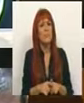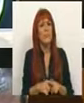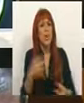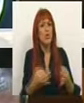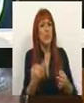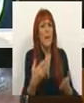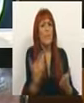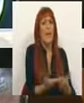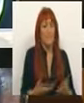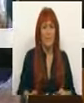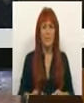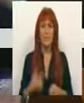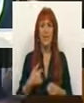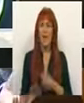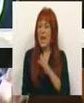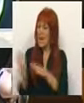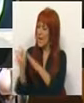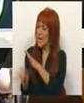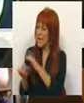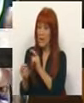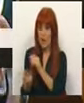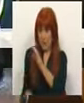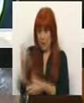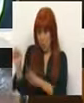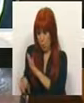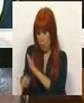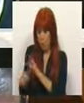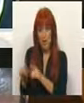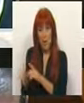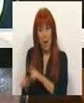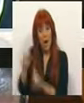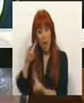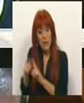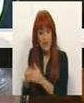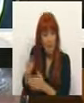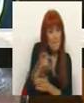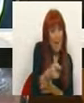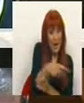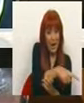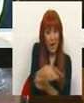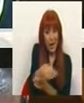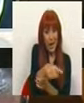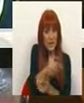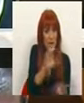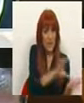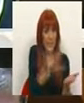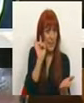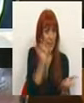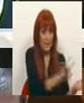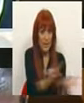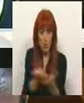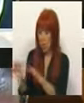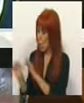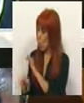judicial. Cria um fundo para pagar exatamente essas verbas.